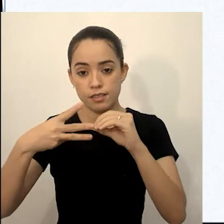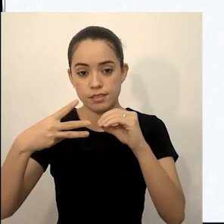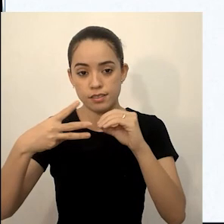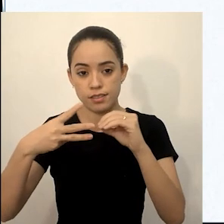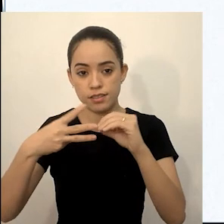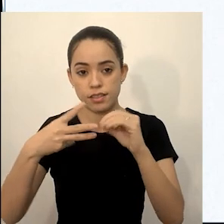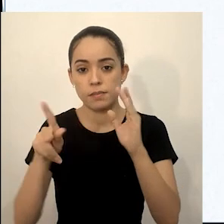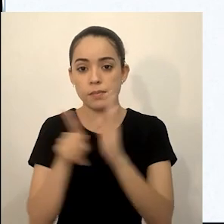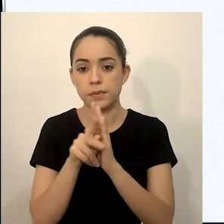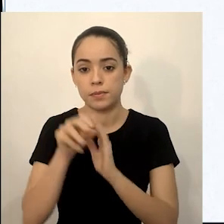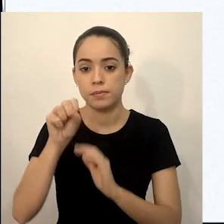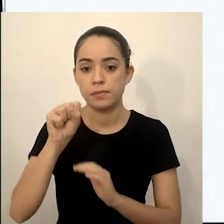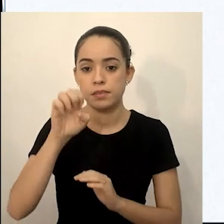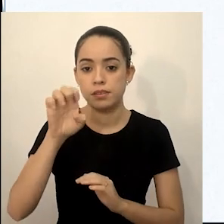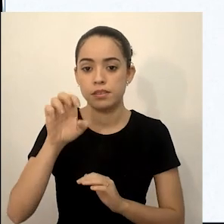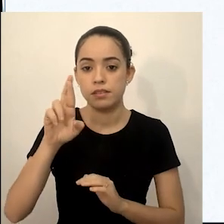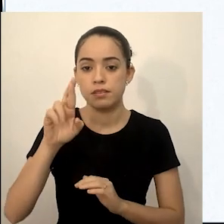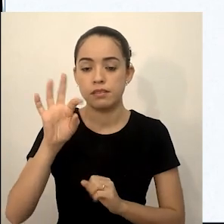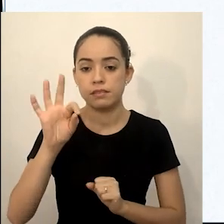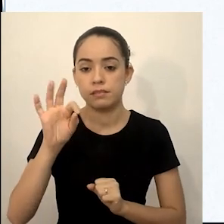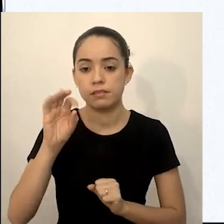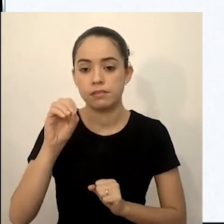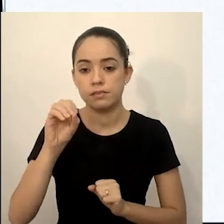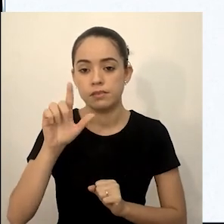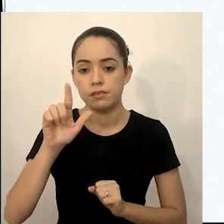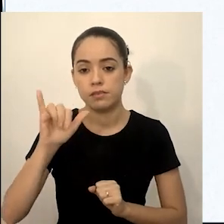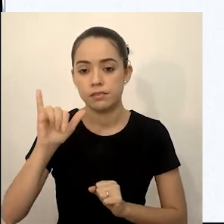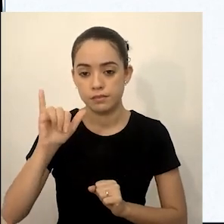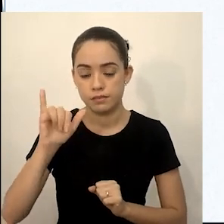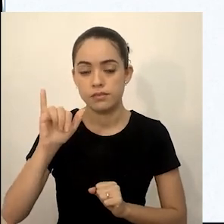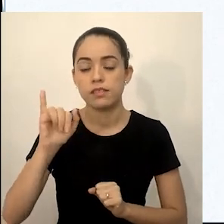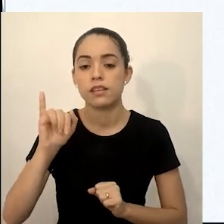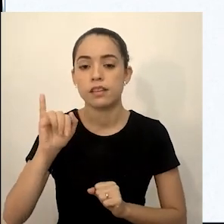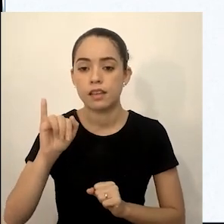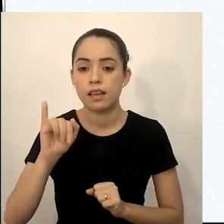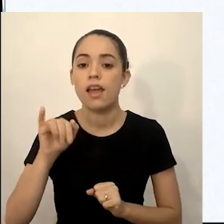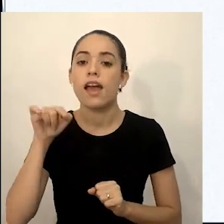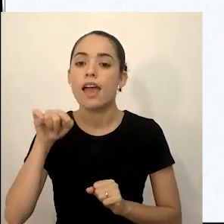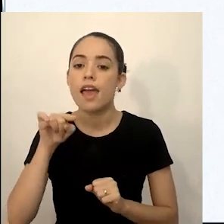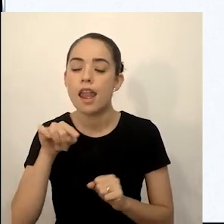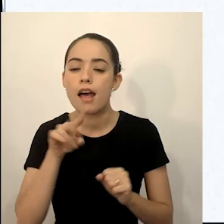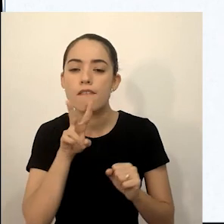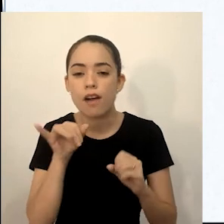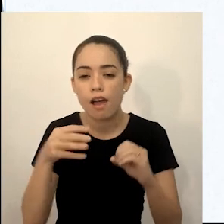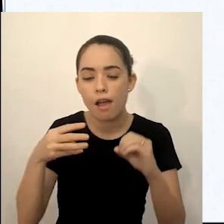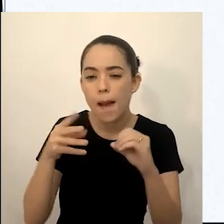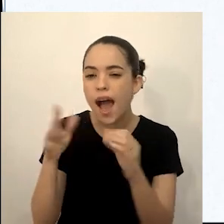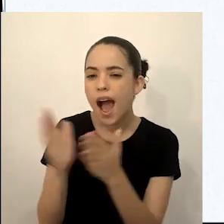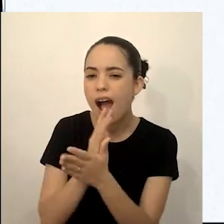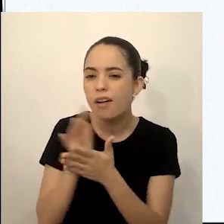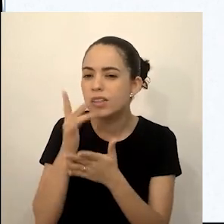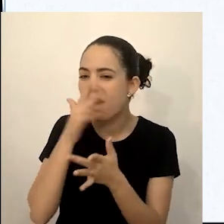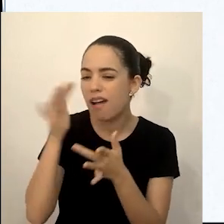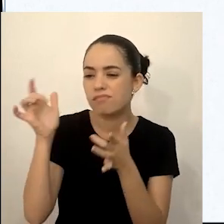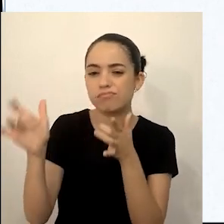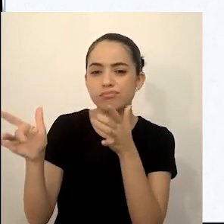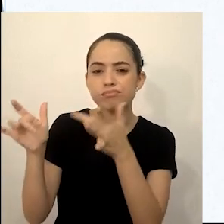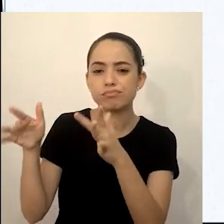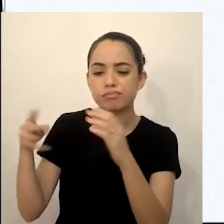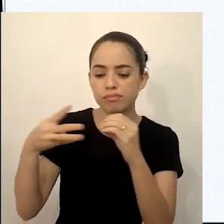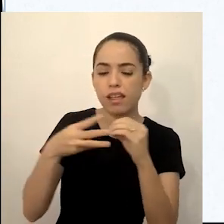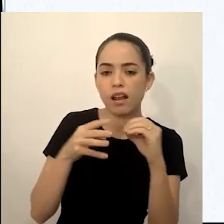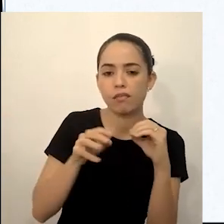As células de Sertoli promovem a fagocitose dos corpos residuais.